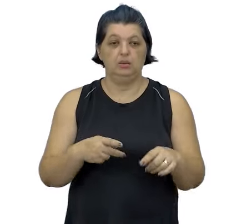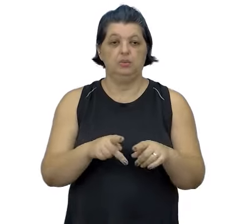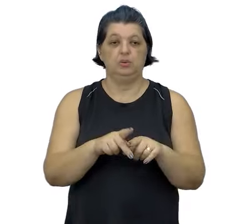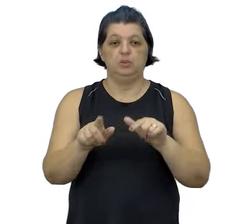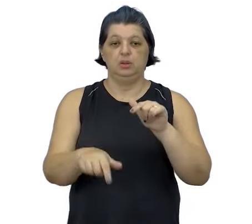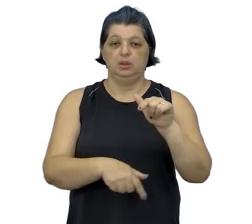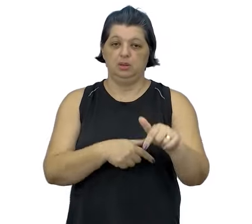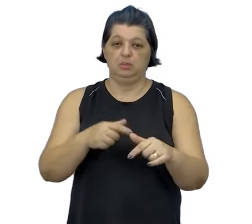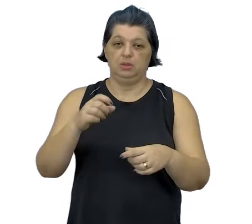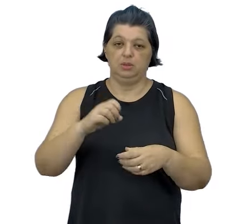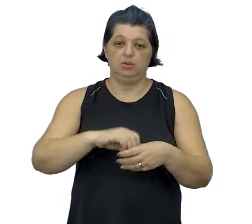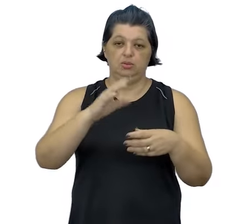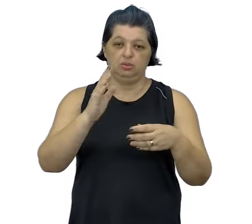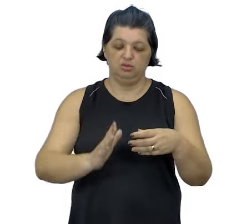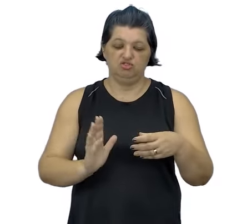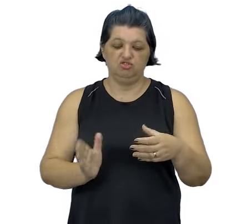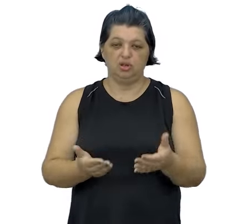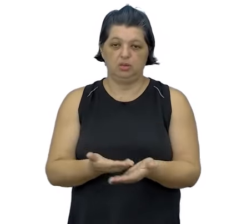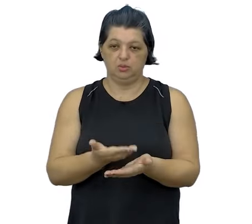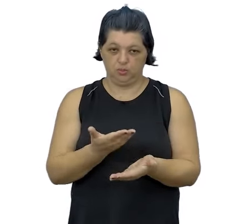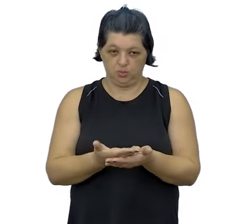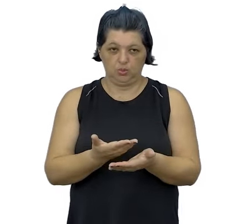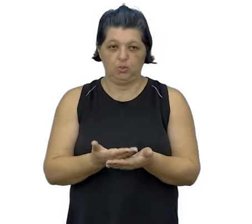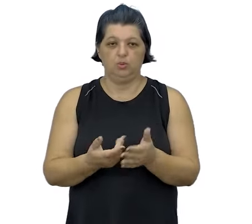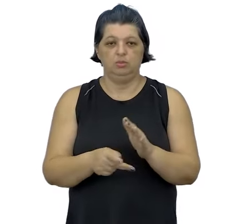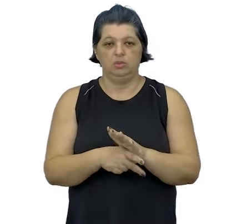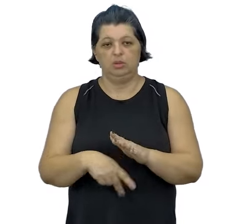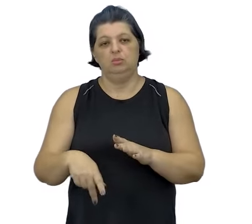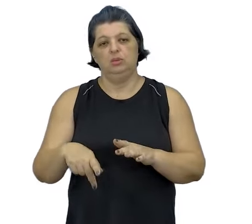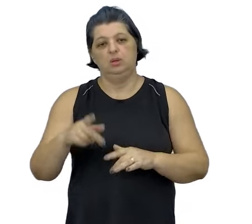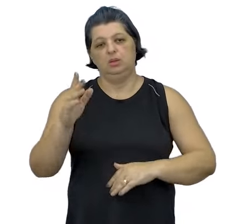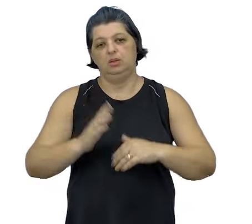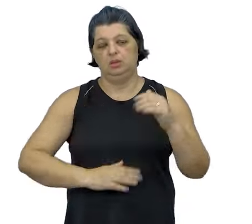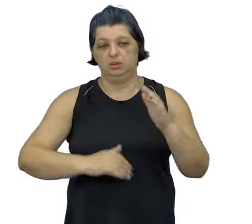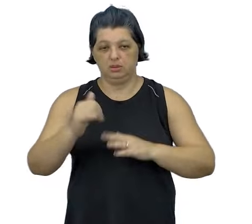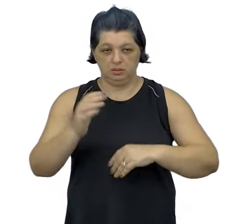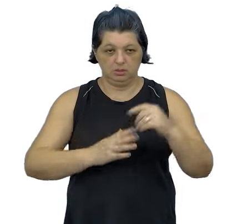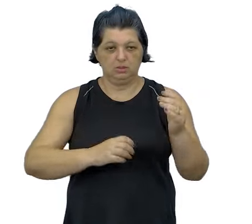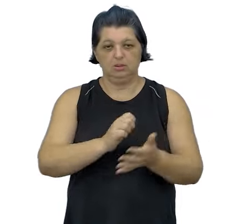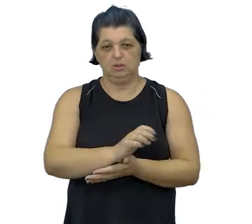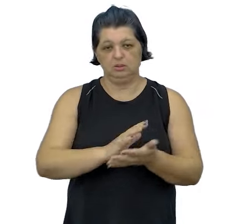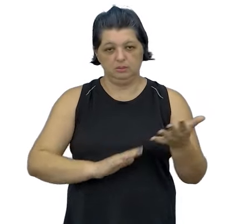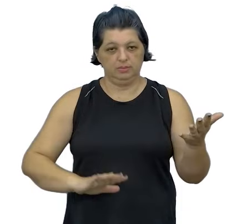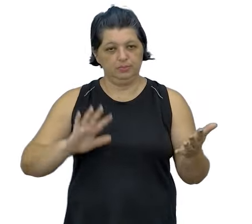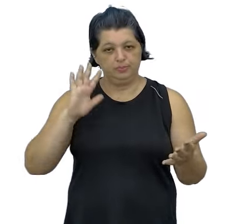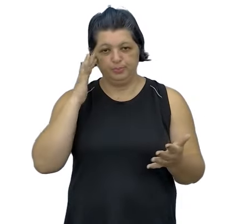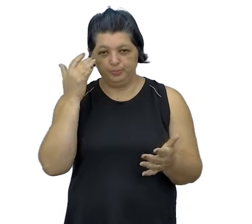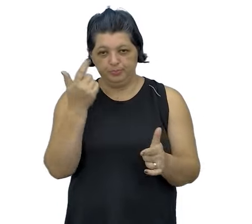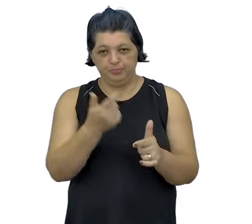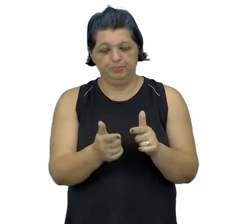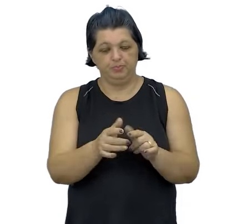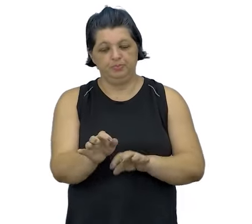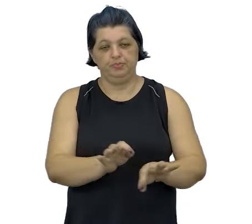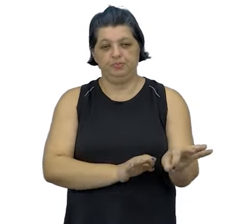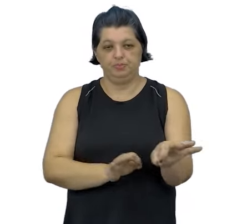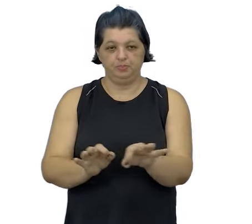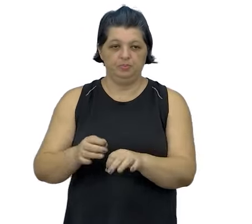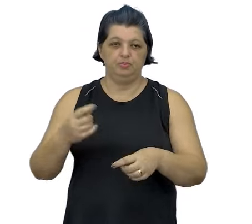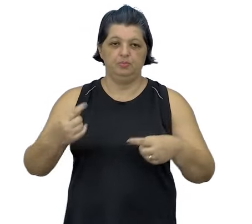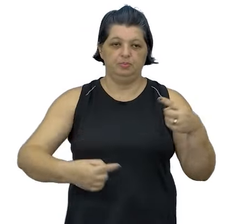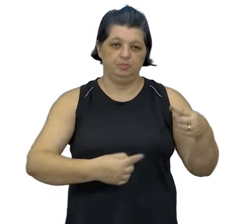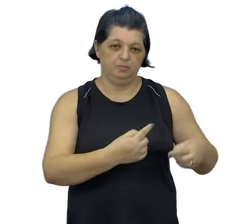trabalhar os conteúdos já estudados, realizando atividades práticas, como resolução de problemas e projetos, discussão